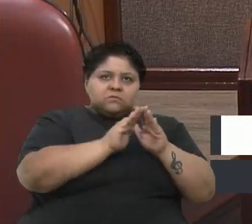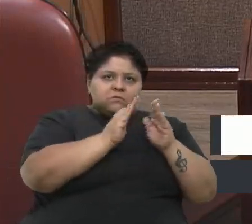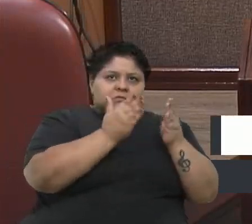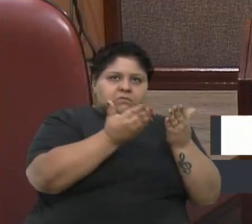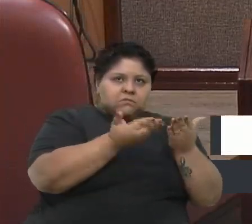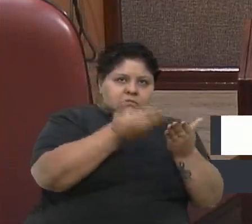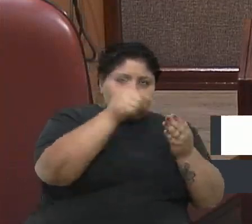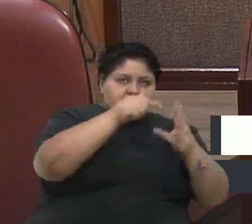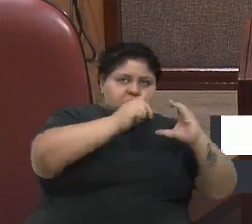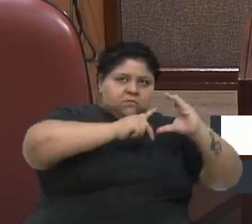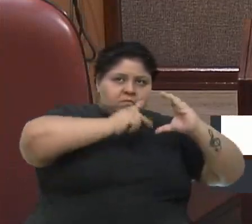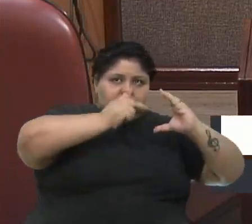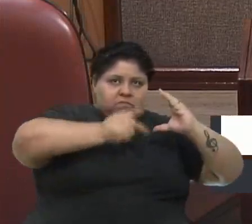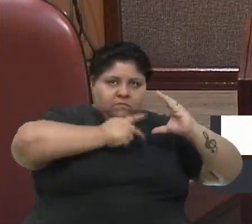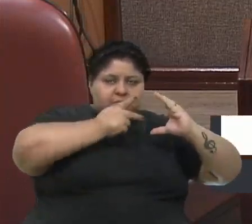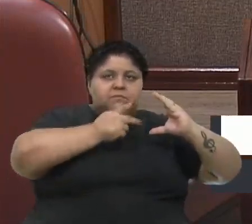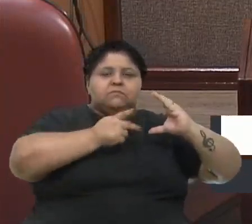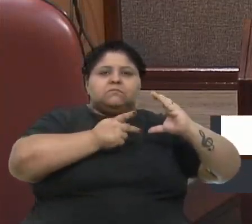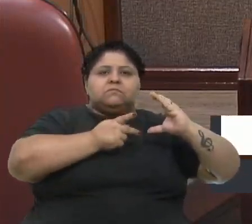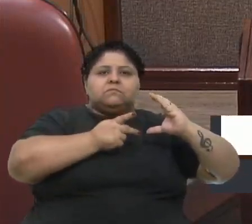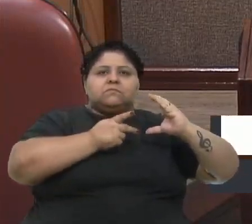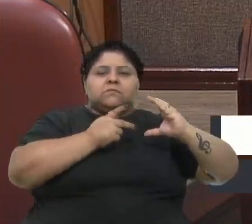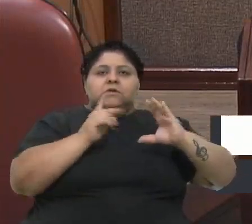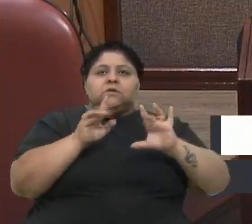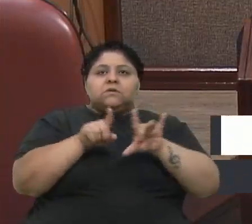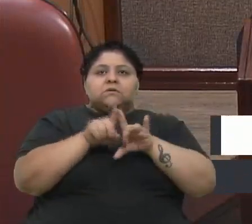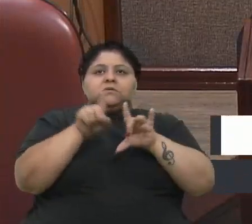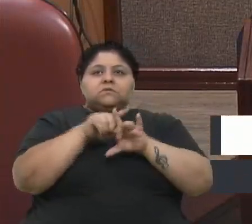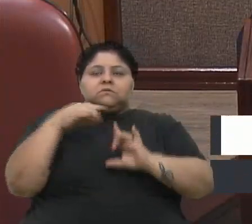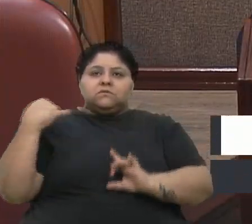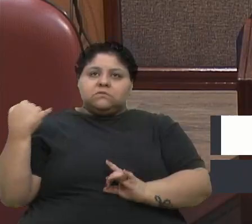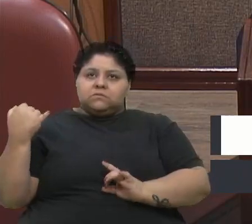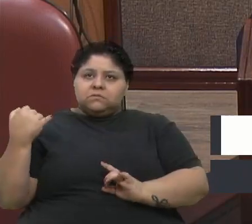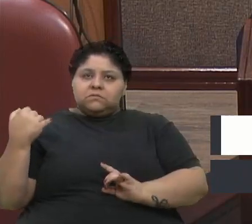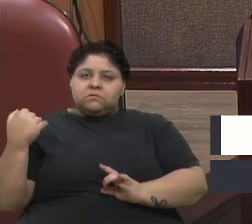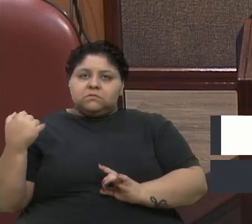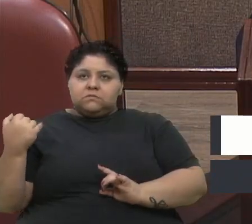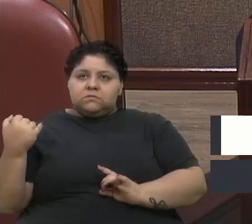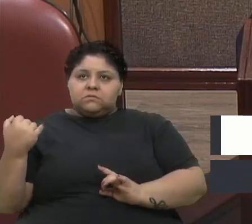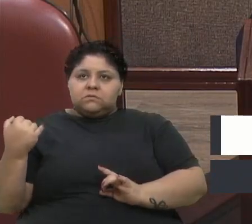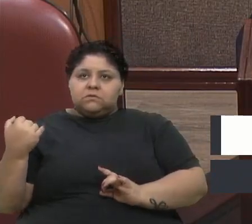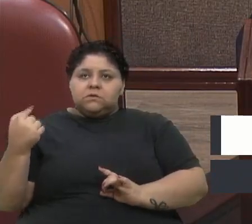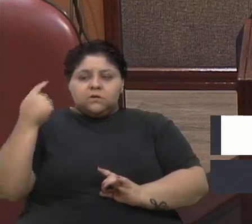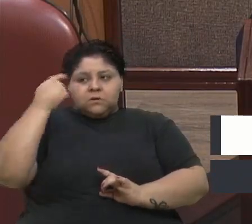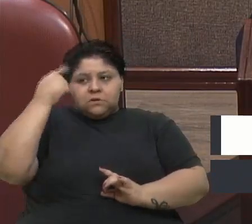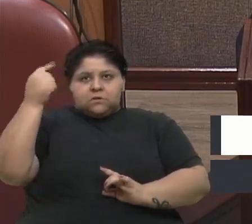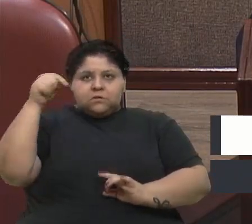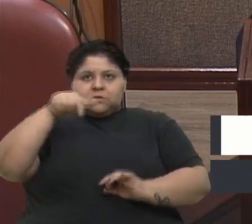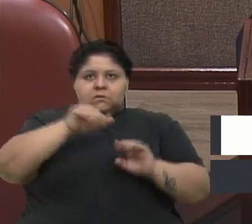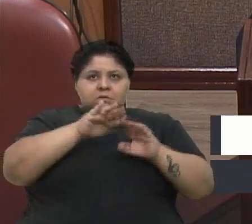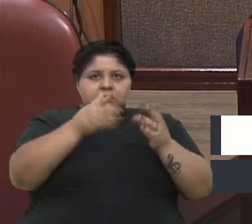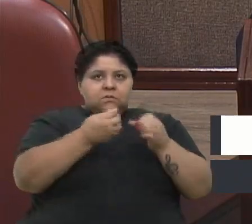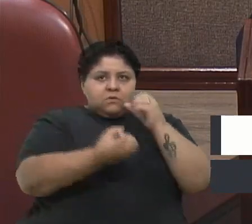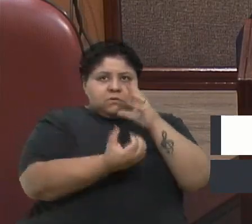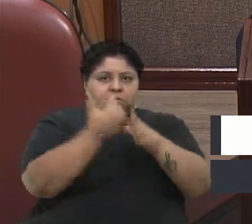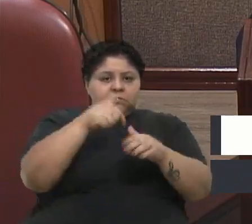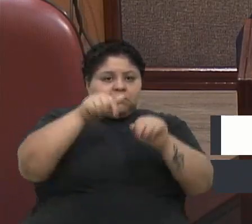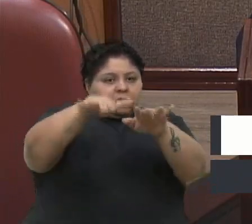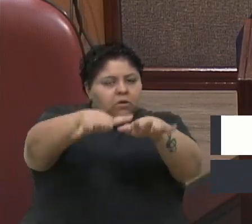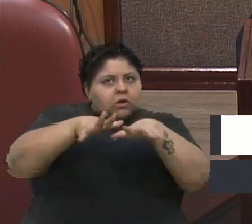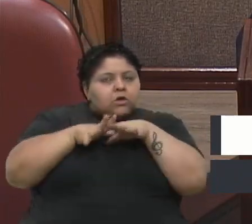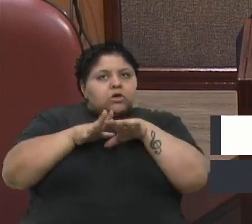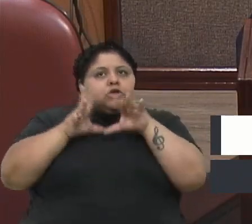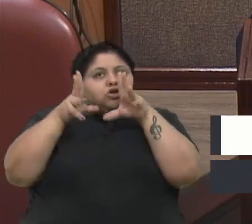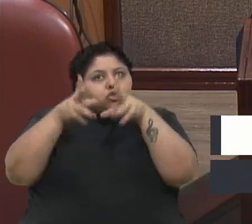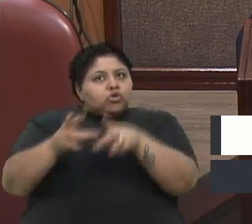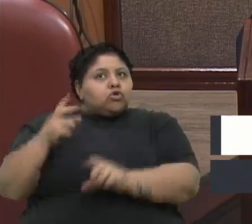na casa, aqui na Câmara de Vereadores, e a ideia da criação desta comissão veio aqui, neste plenário. Todos os